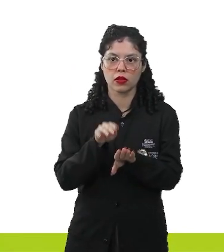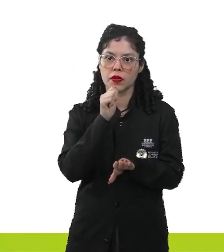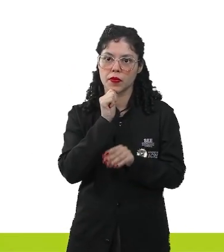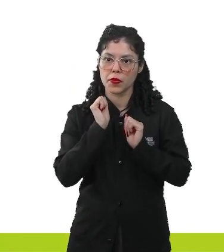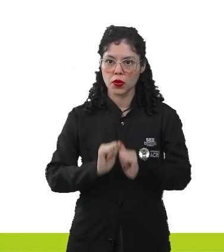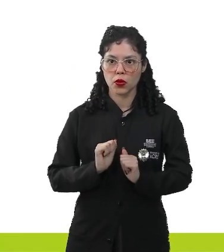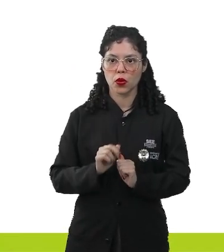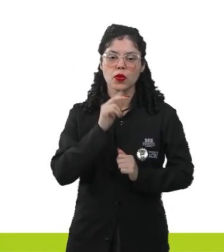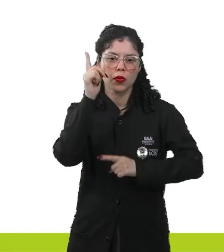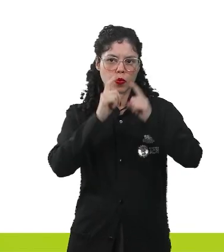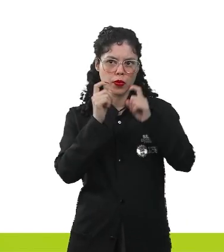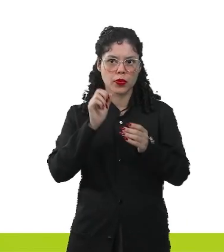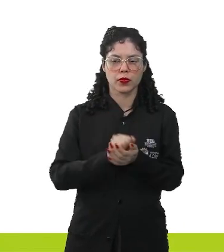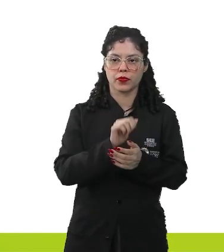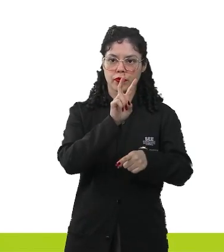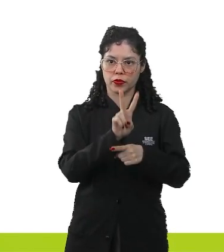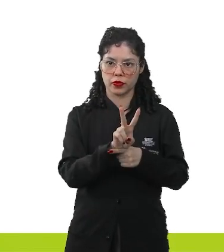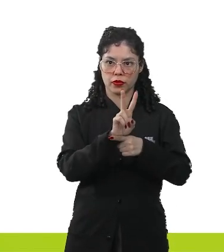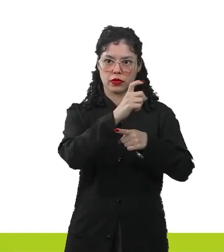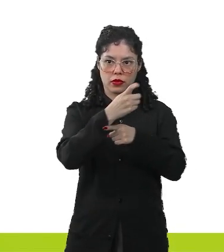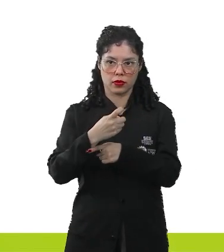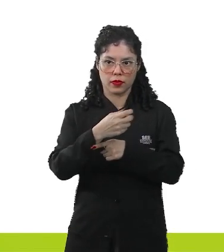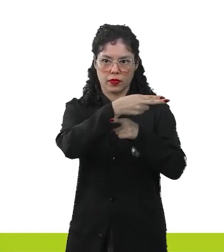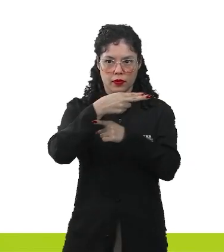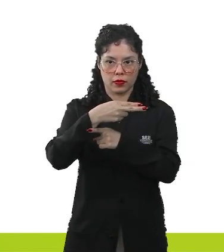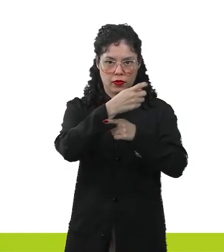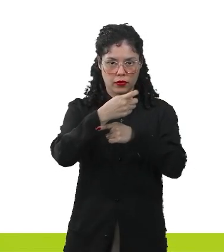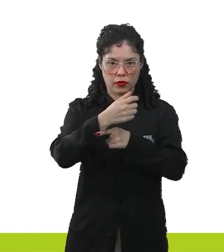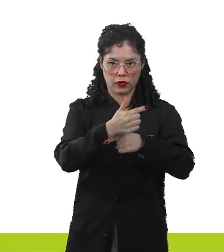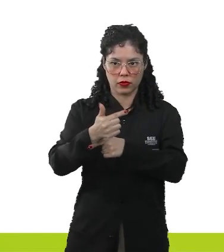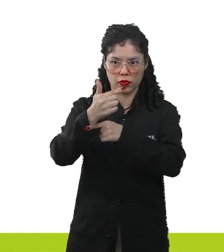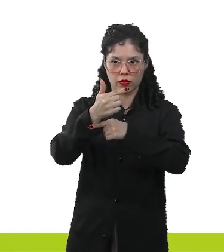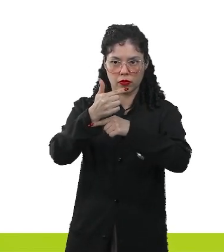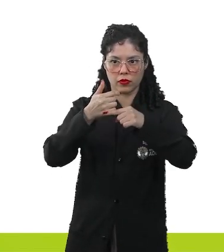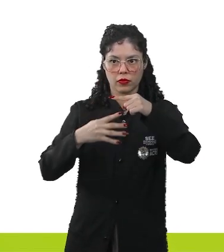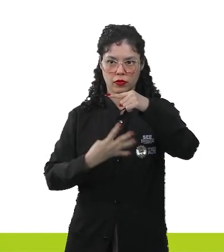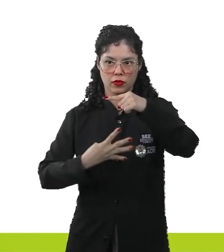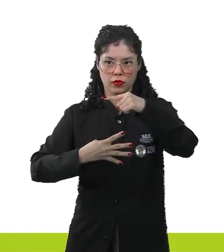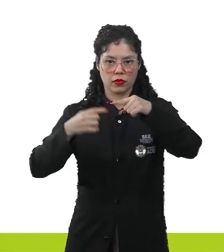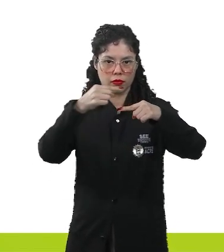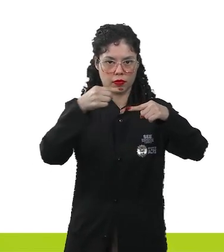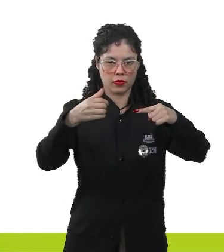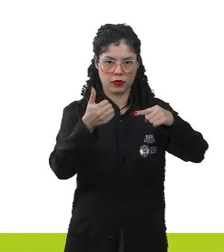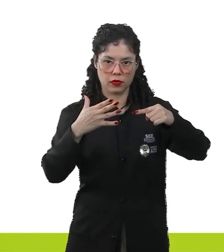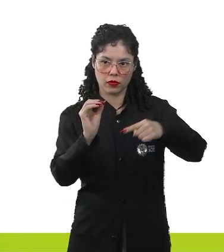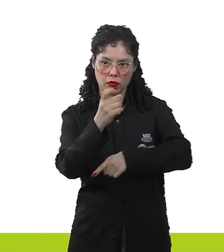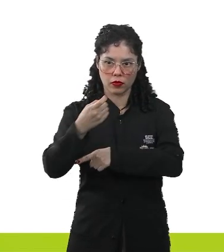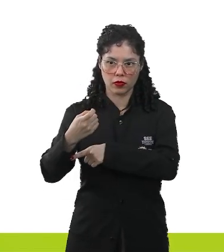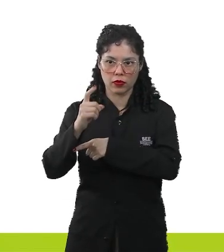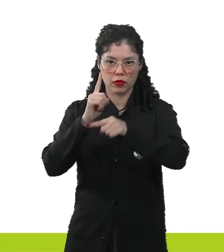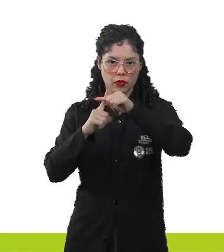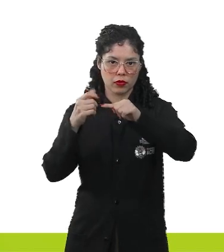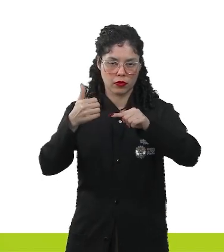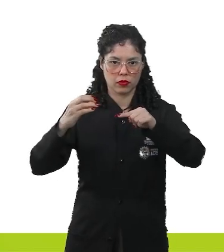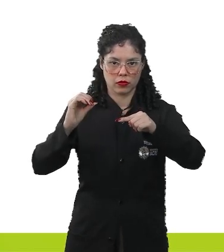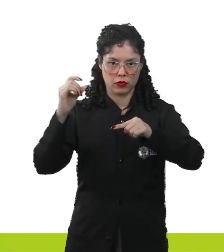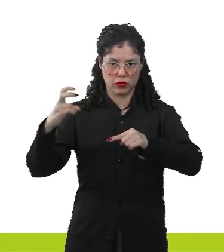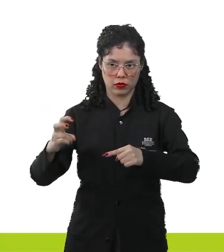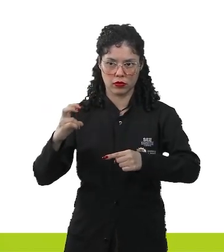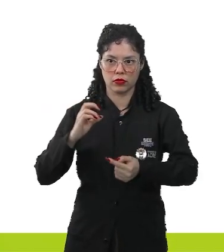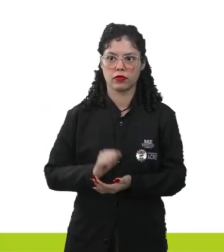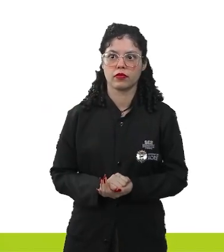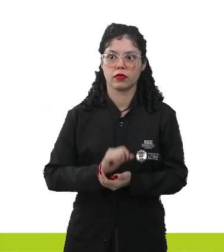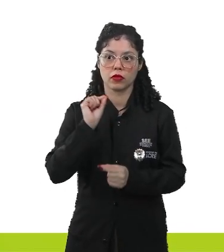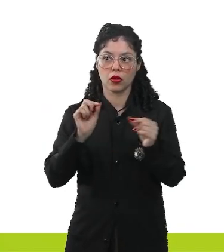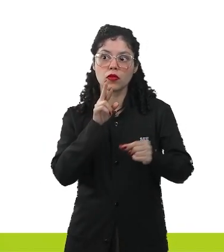pela expressão V de x, onde é x² sobre 4 menos 10x mais 105, em